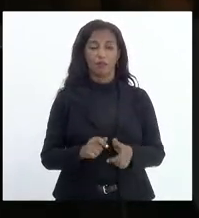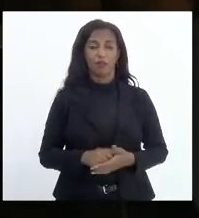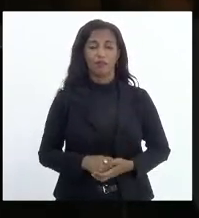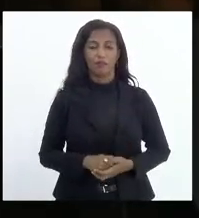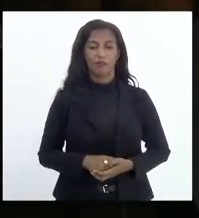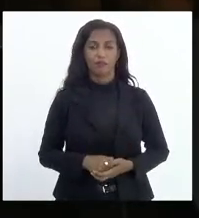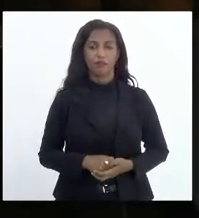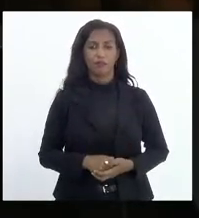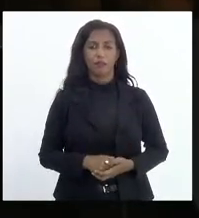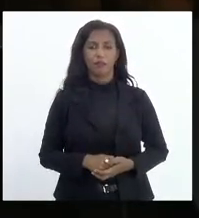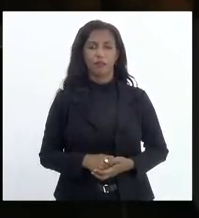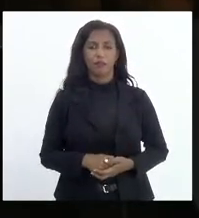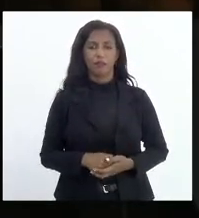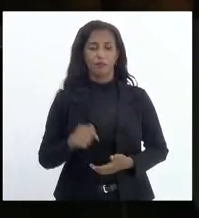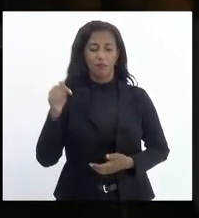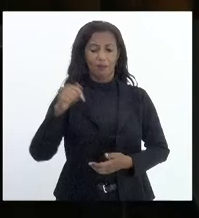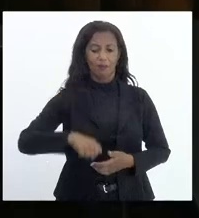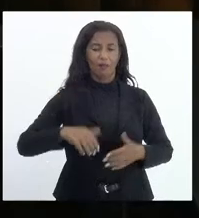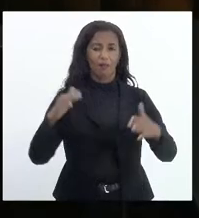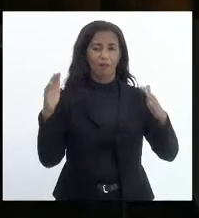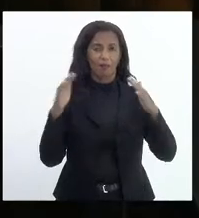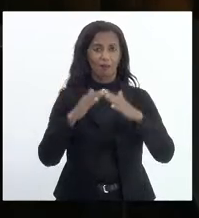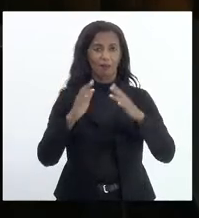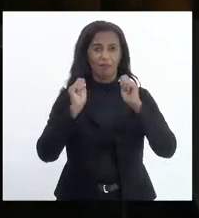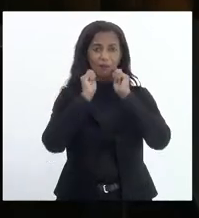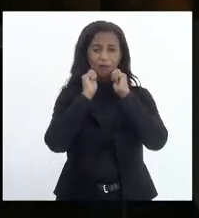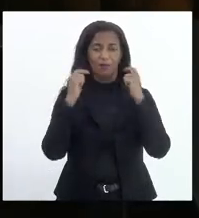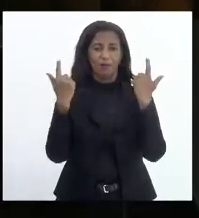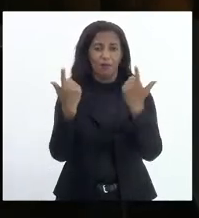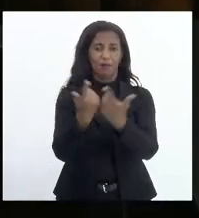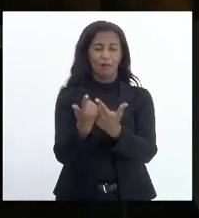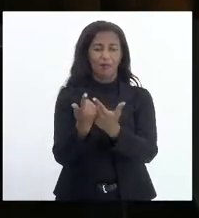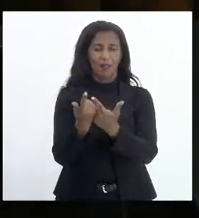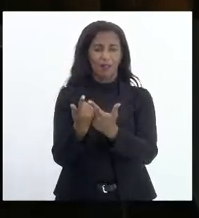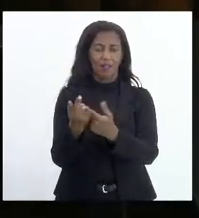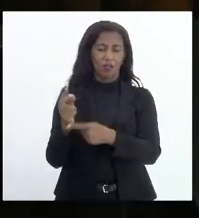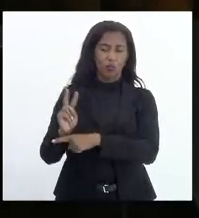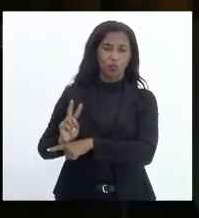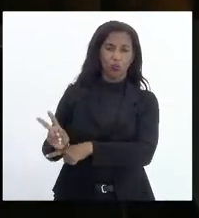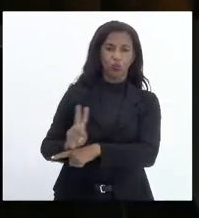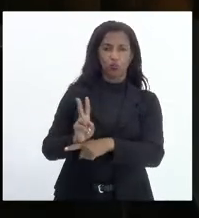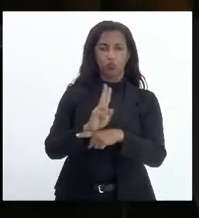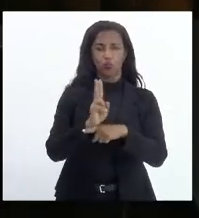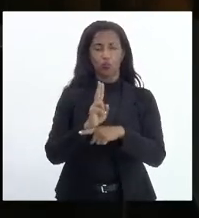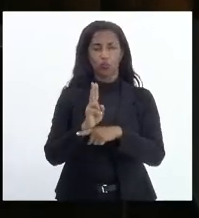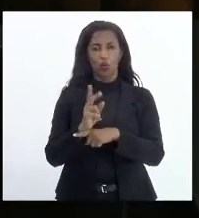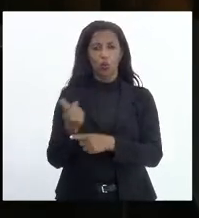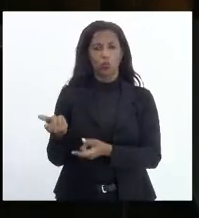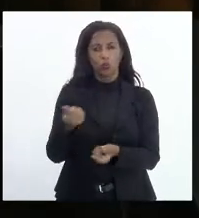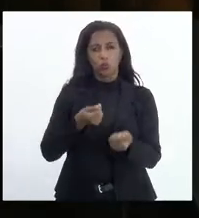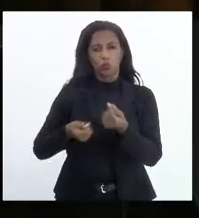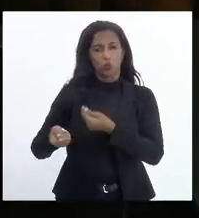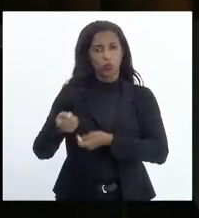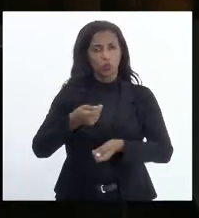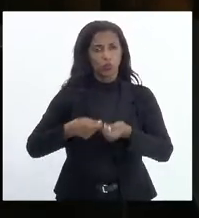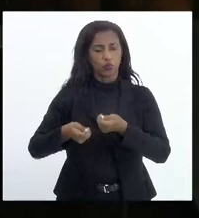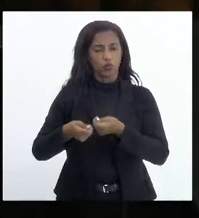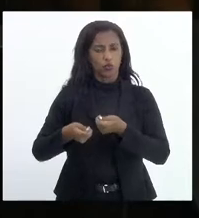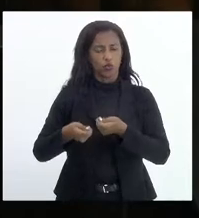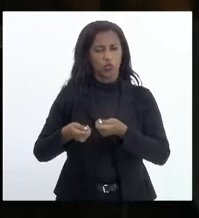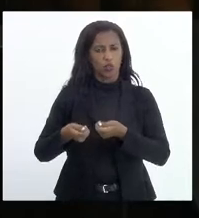que a função da sua casa direito fiscalizar o uso do dinheiro público pelo